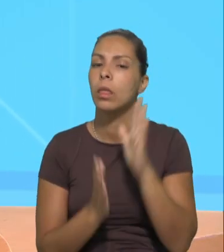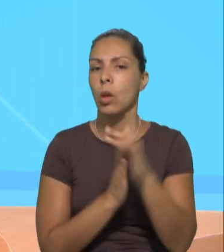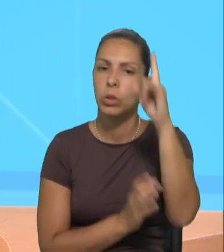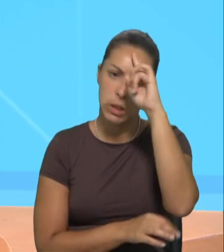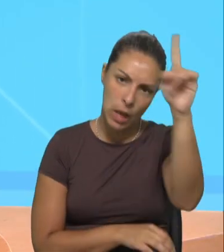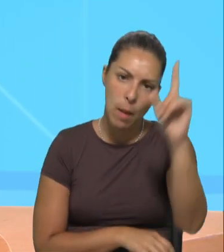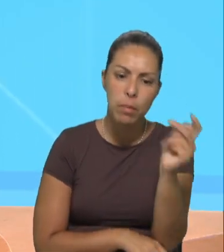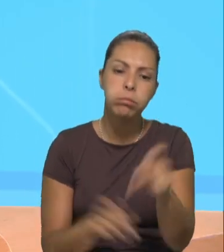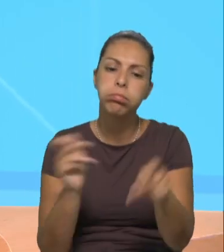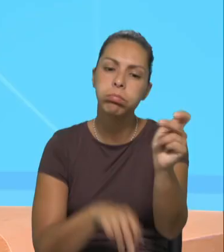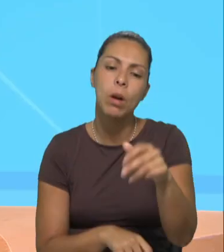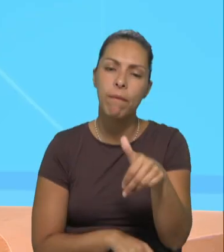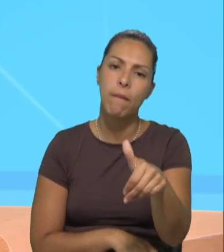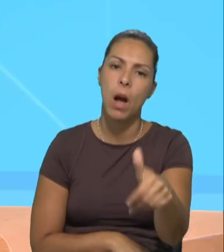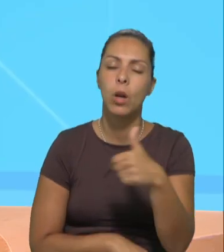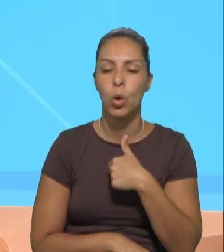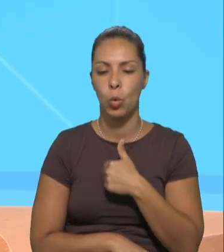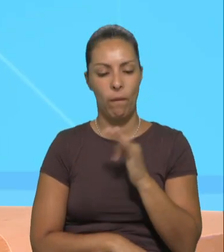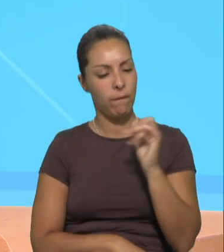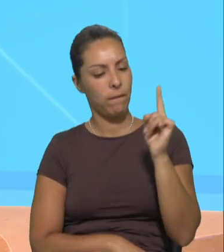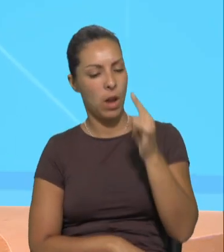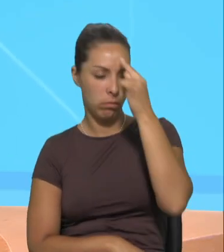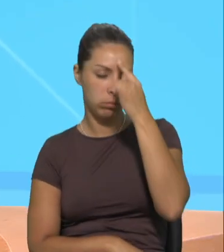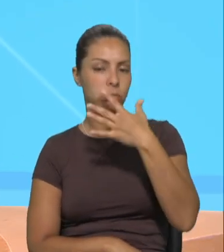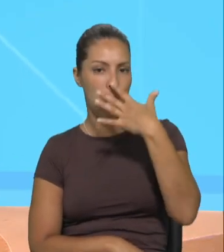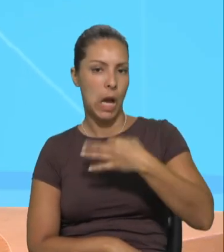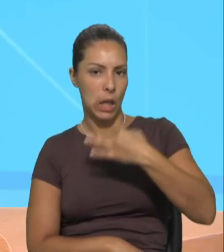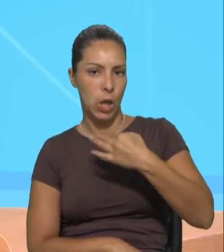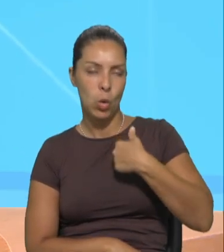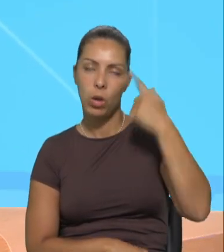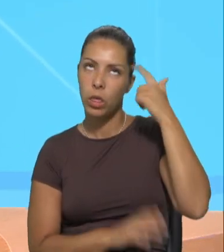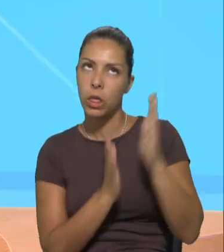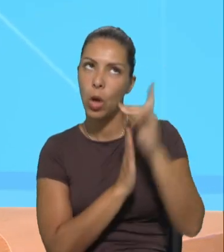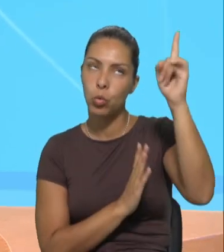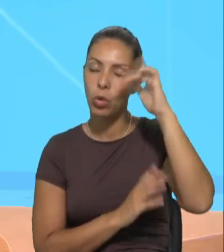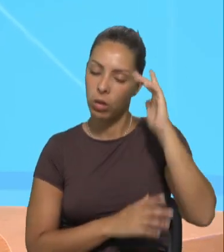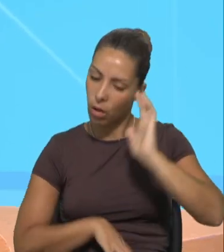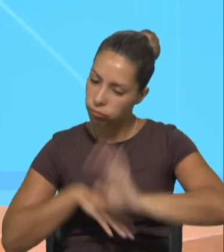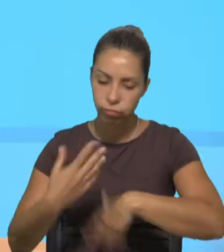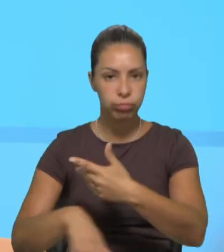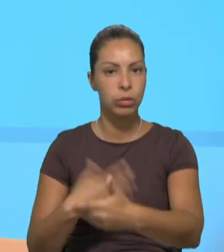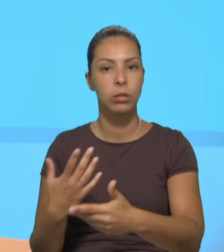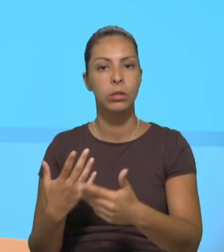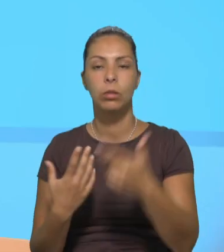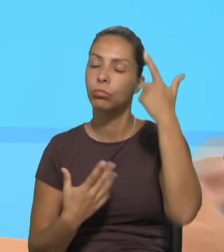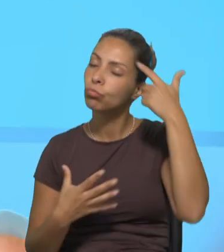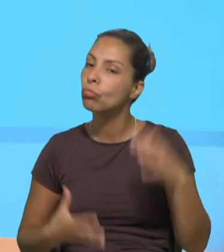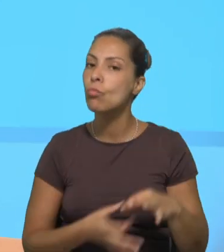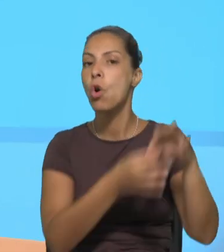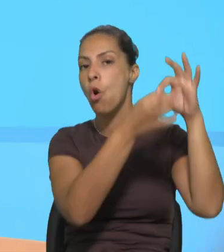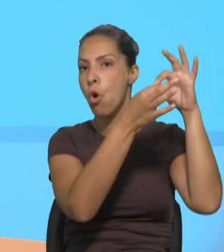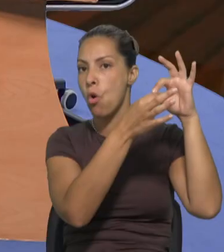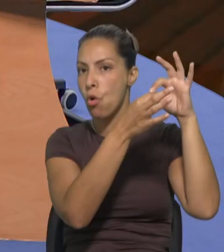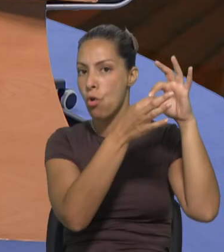portanto o que eu tenho que ter é muita fé em Deus e deixar correr. E cingir-me ao culto, se calhar. Cingir-me ao culto,